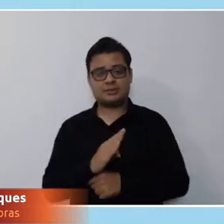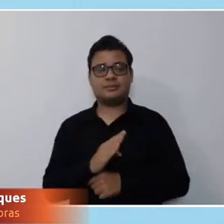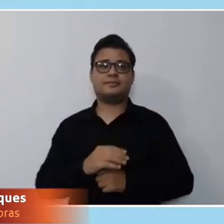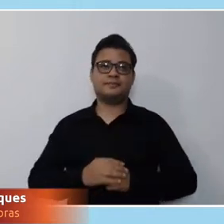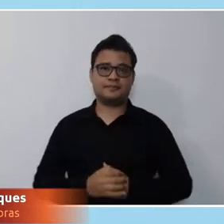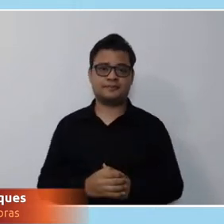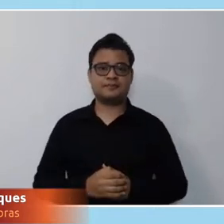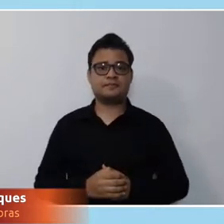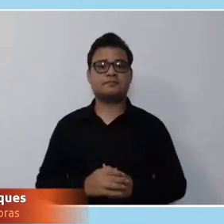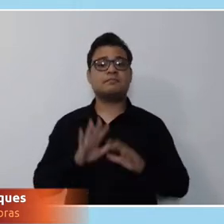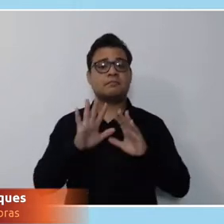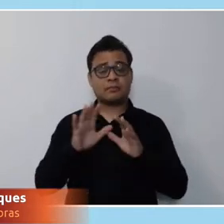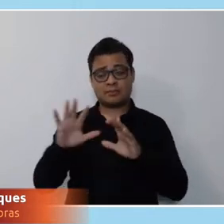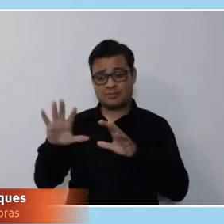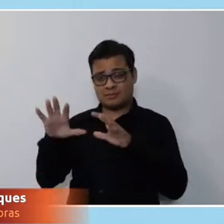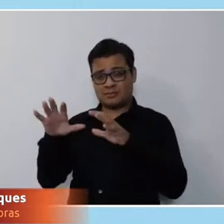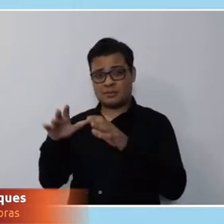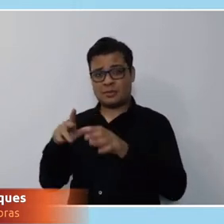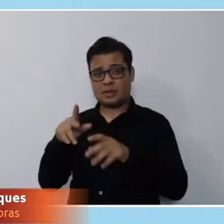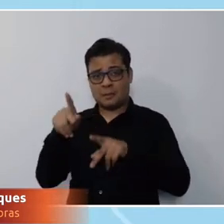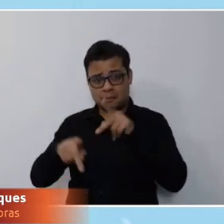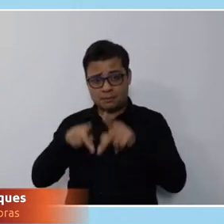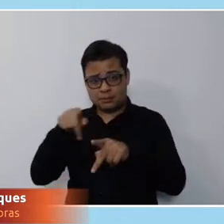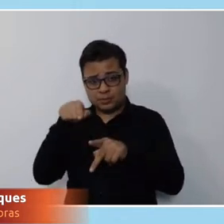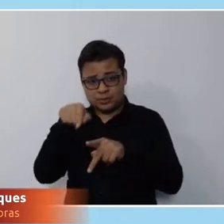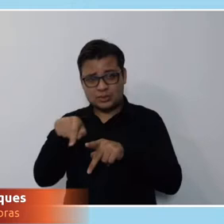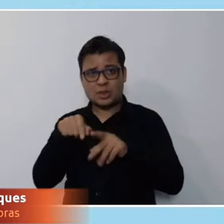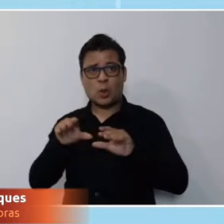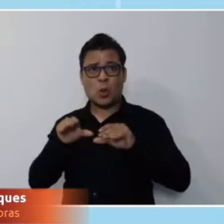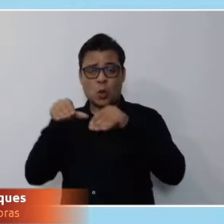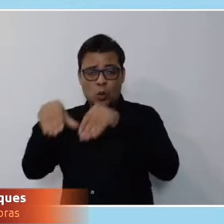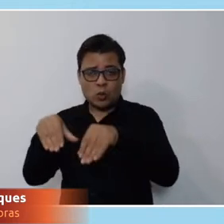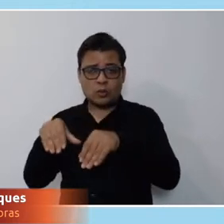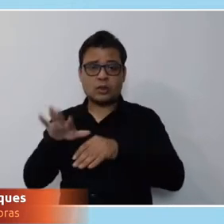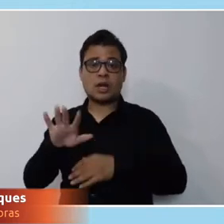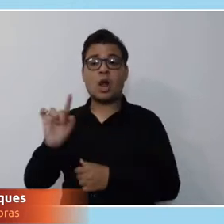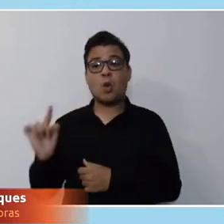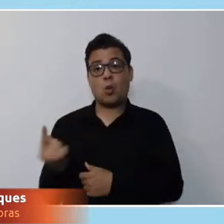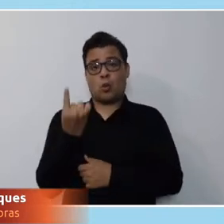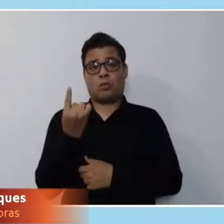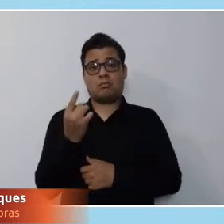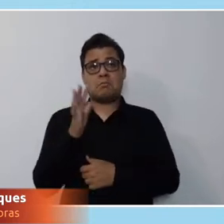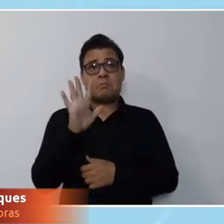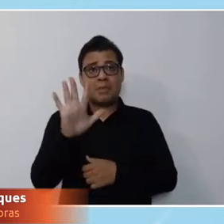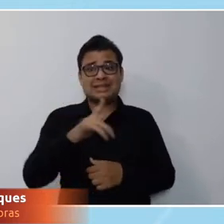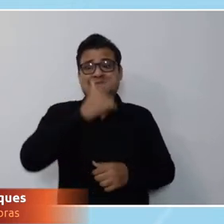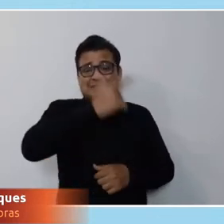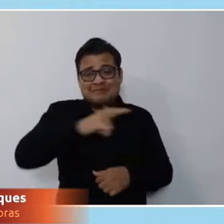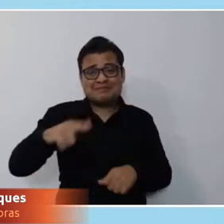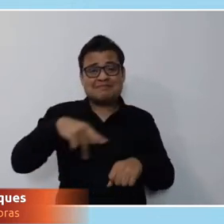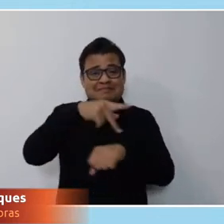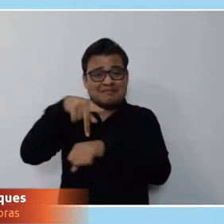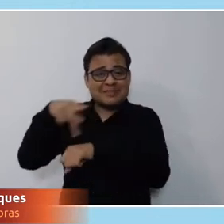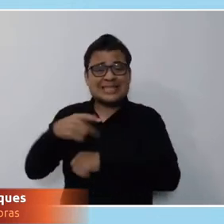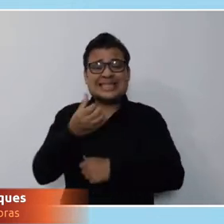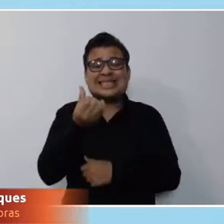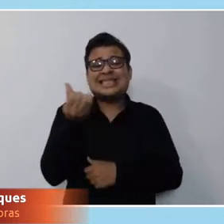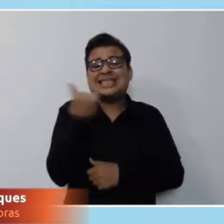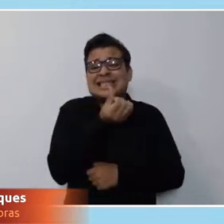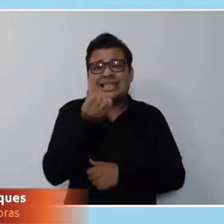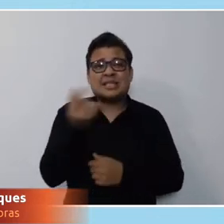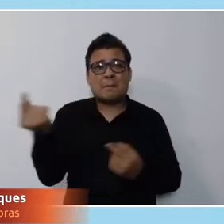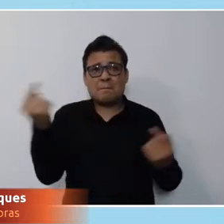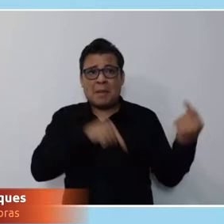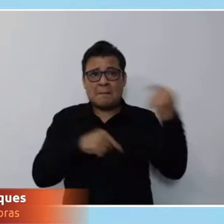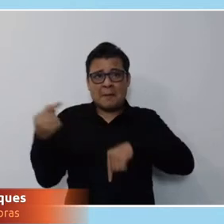os congoleses são apenas uma das mais de 66 nacionalidades de pessoas que se refugiam